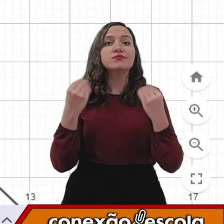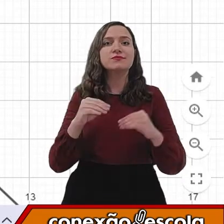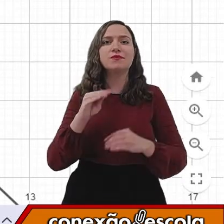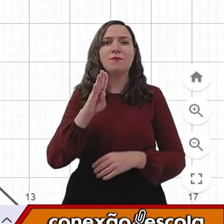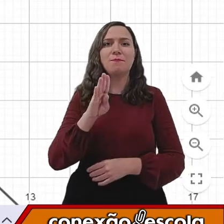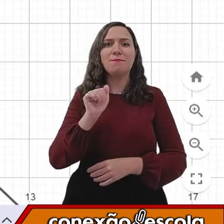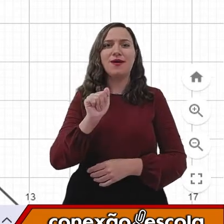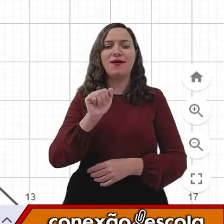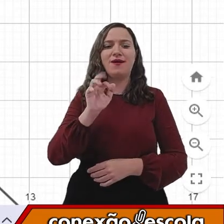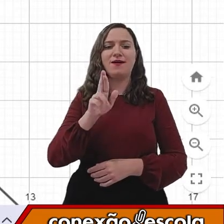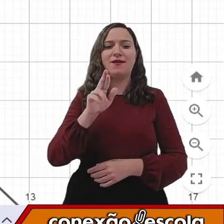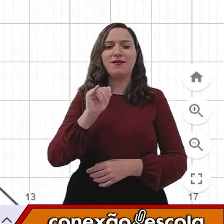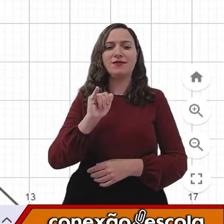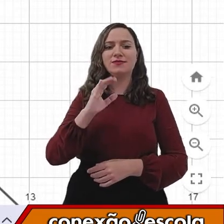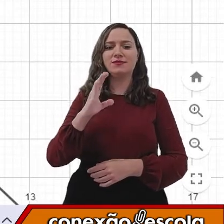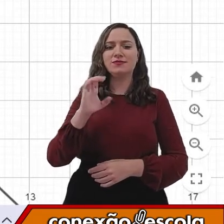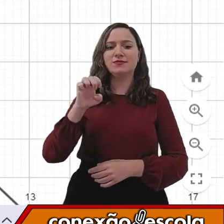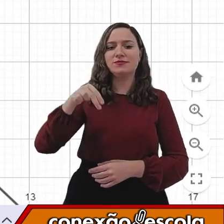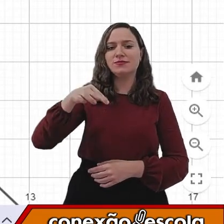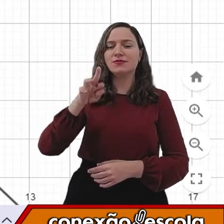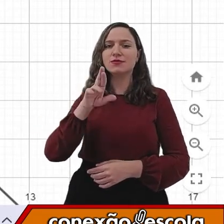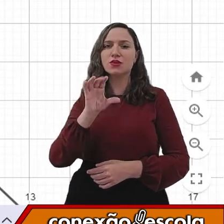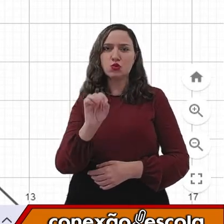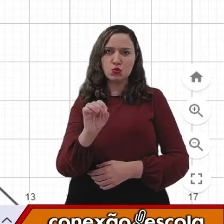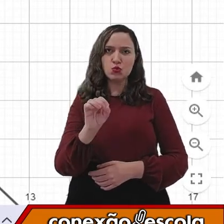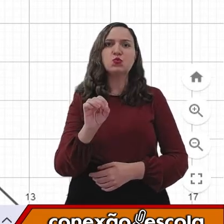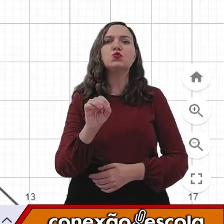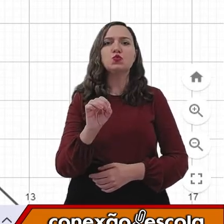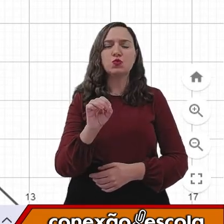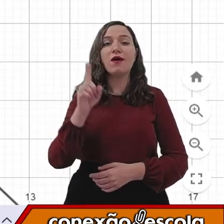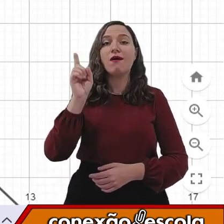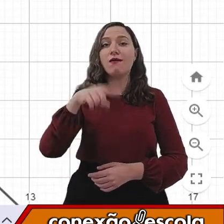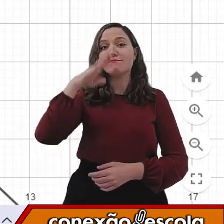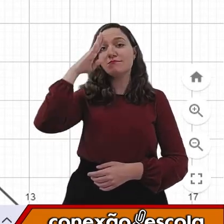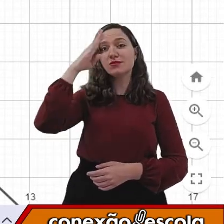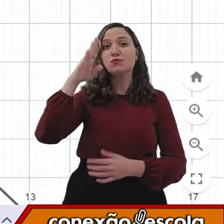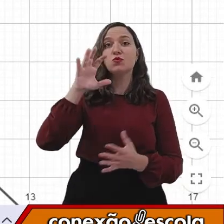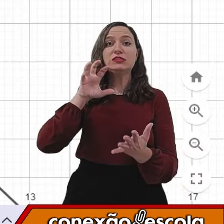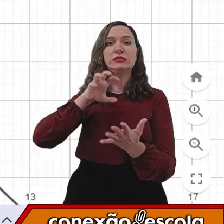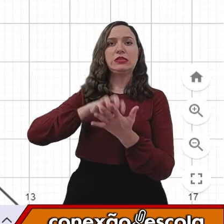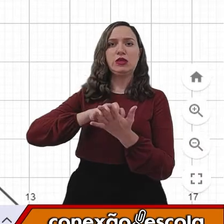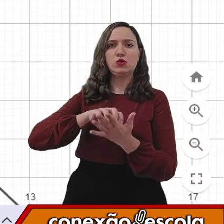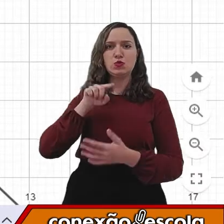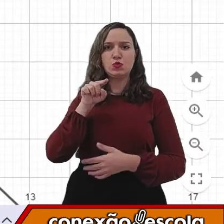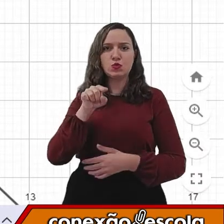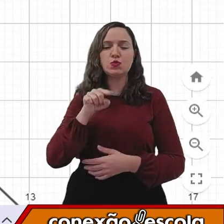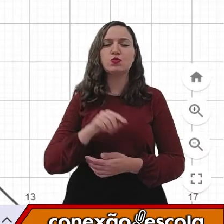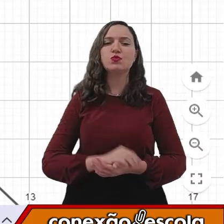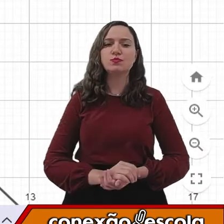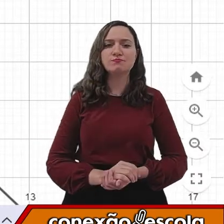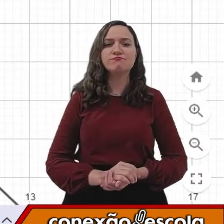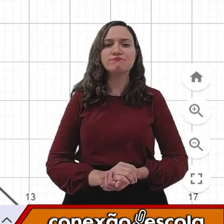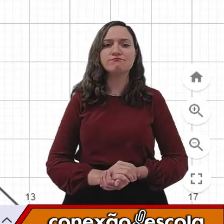baricentro. Baricentro.